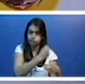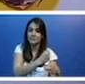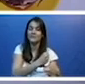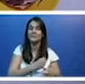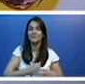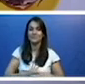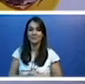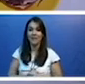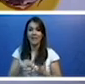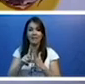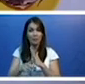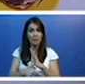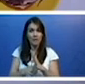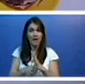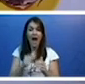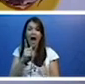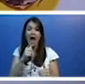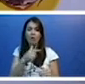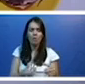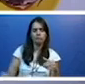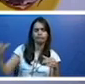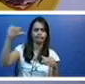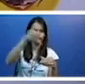alho. Em seguida, você acrescenta